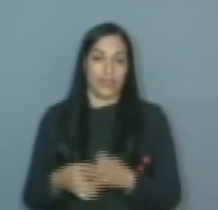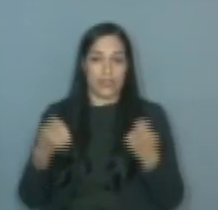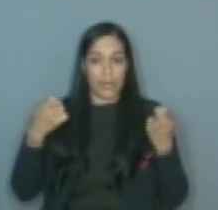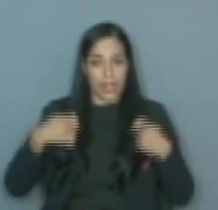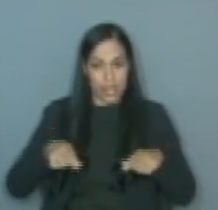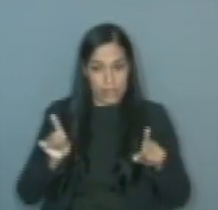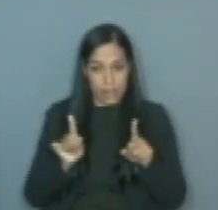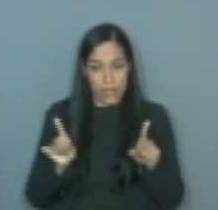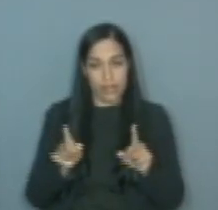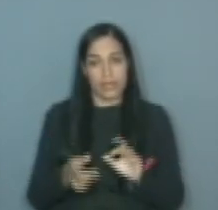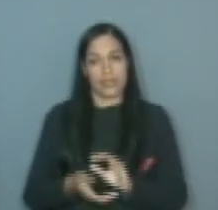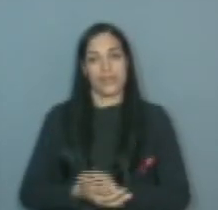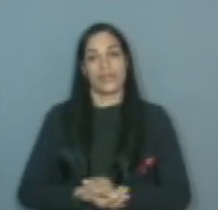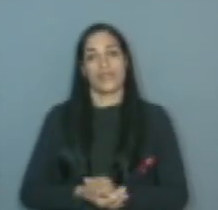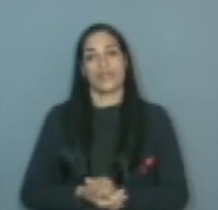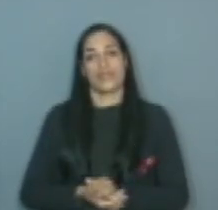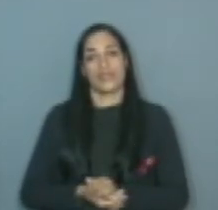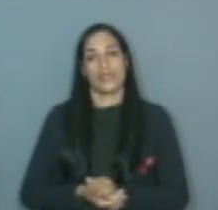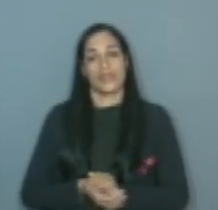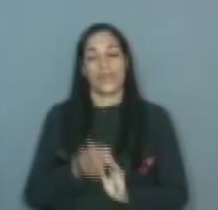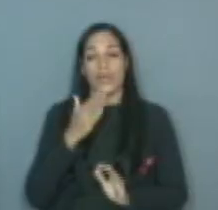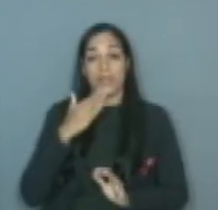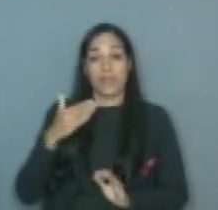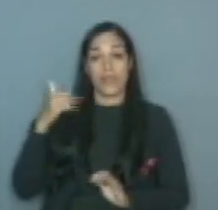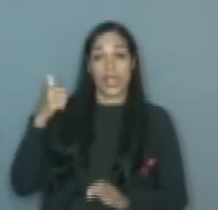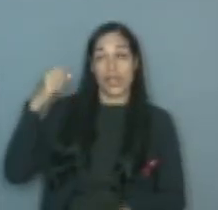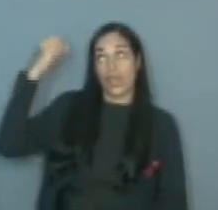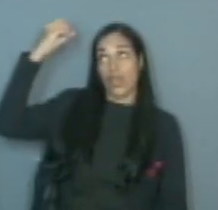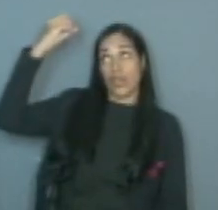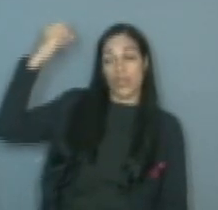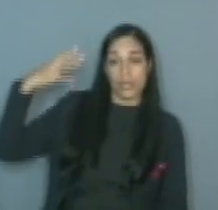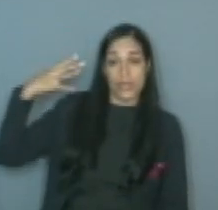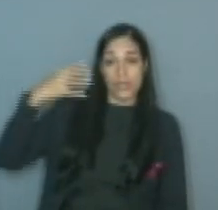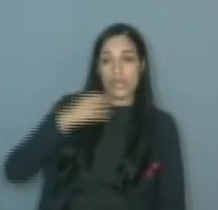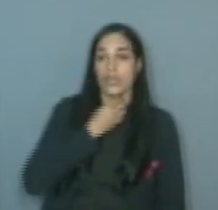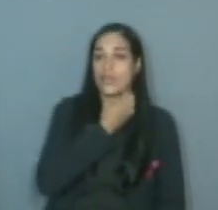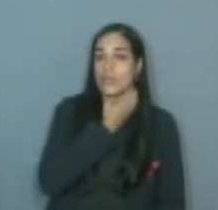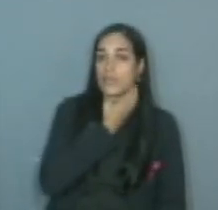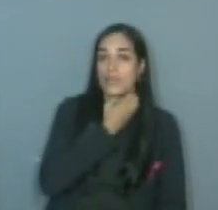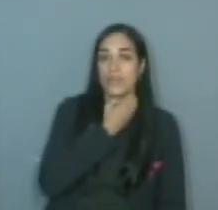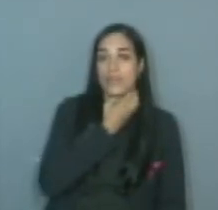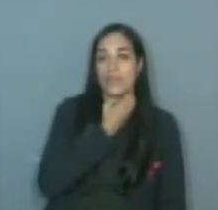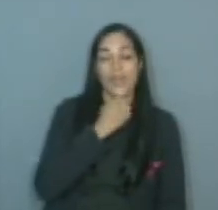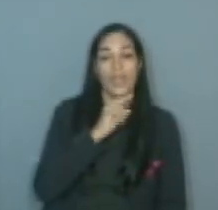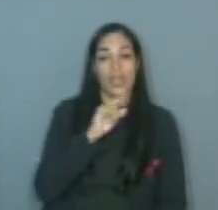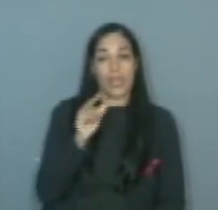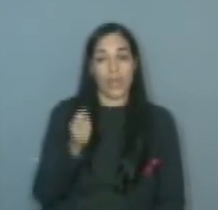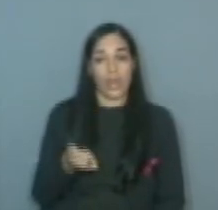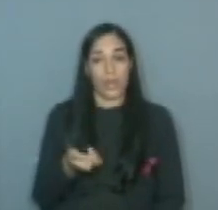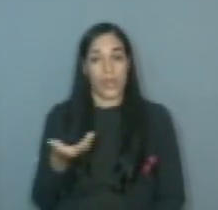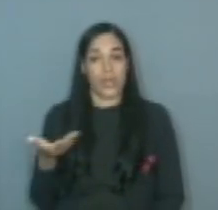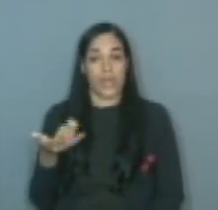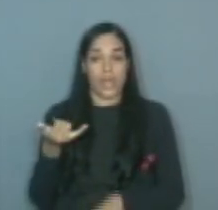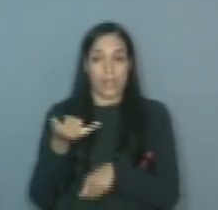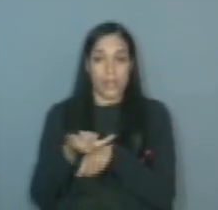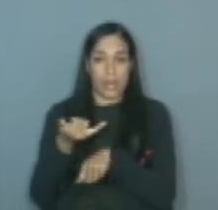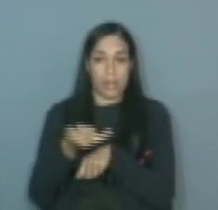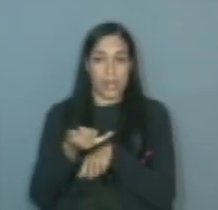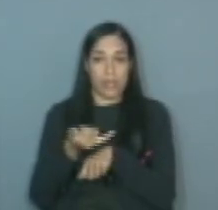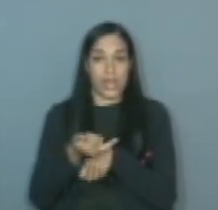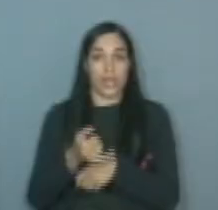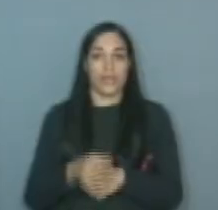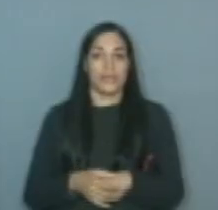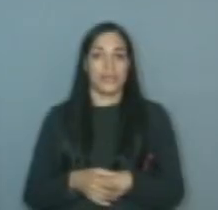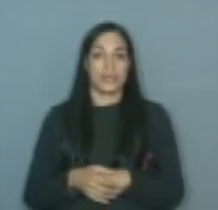Precisava? Não. Bastava melhorar a iluminação, não a quantidade de ferro. Mas, quando